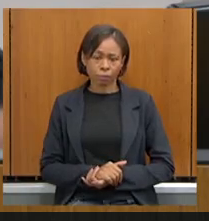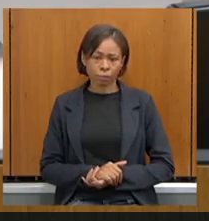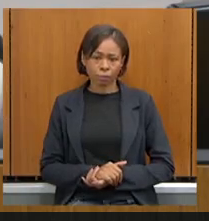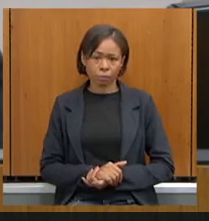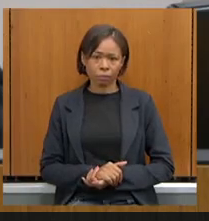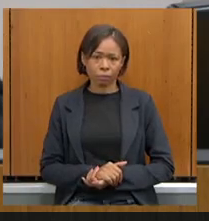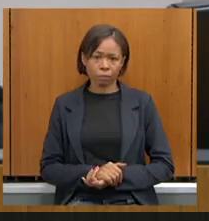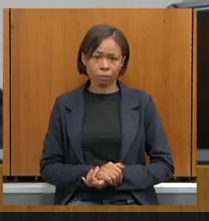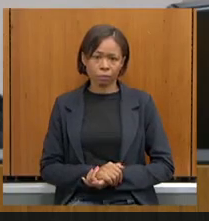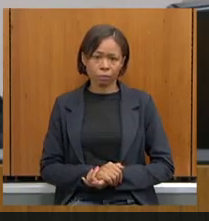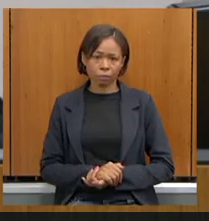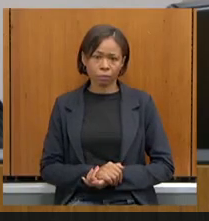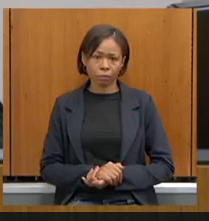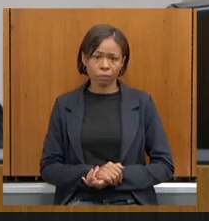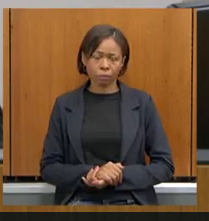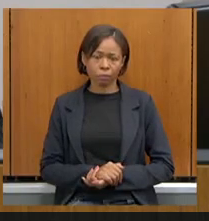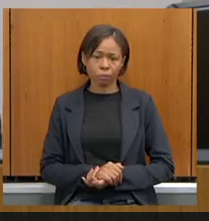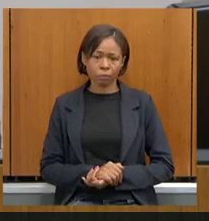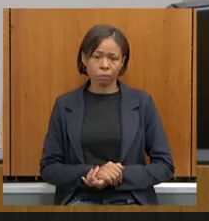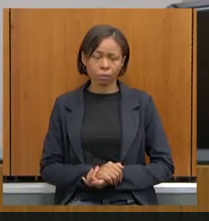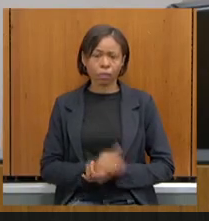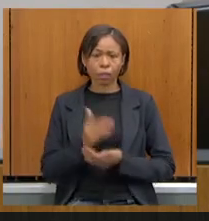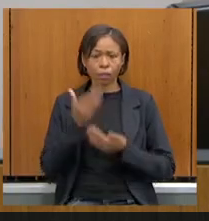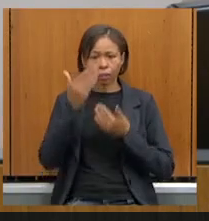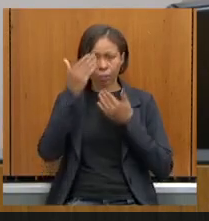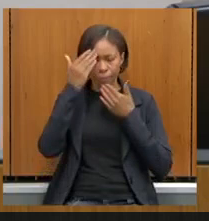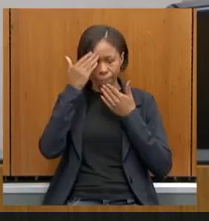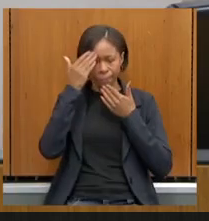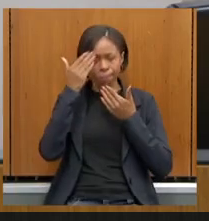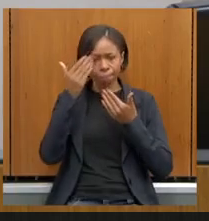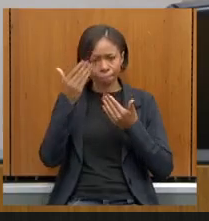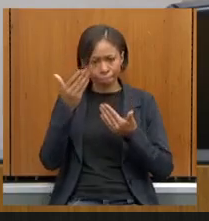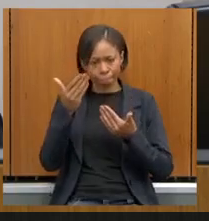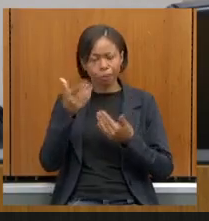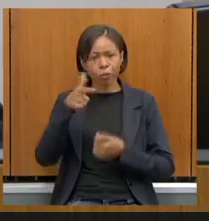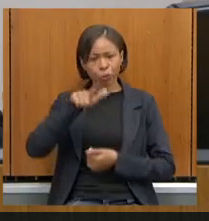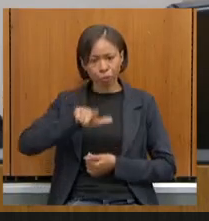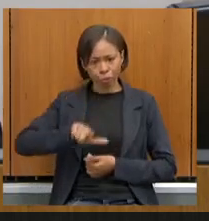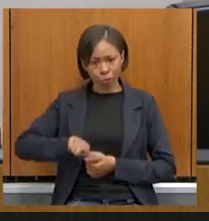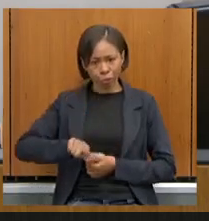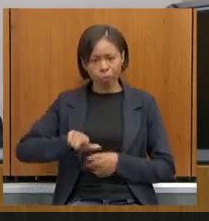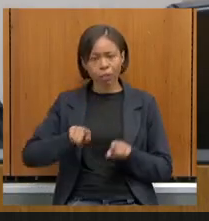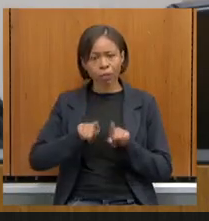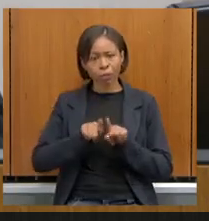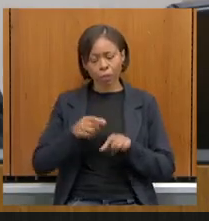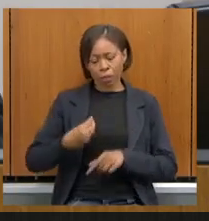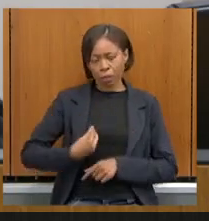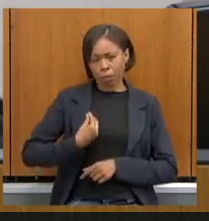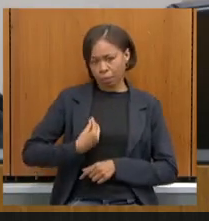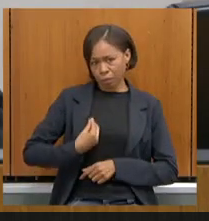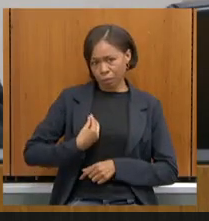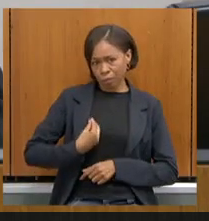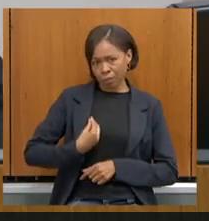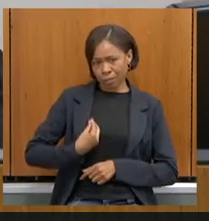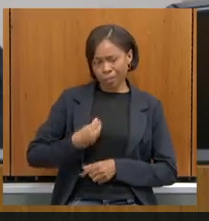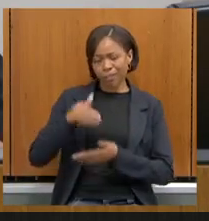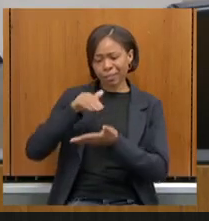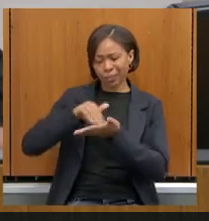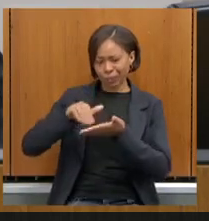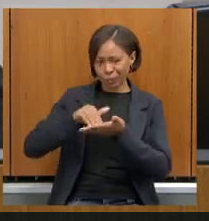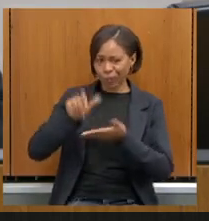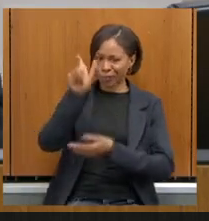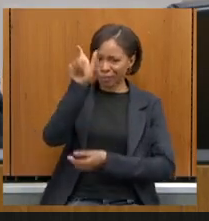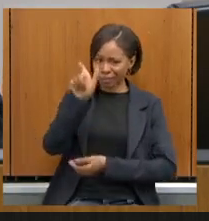A presidência agradece, novamente, a presença do excelente senhor secretário